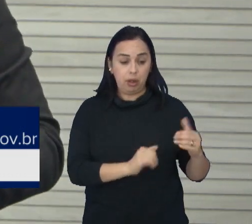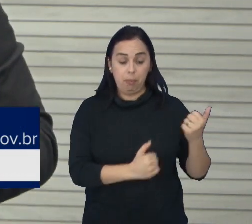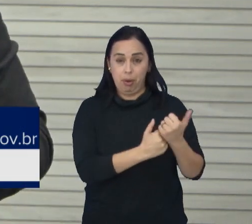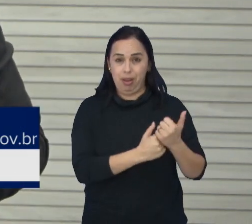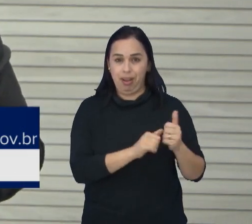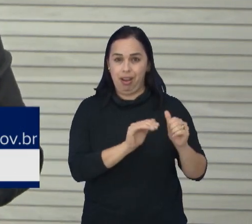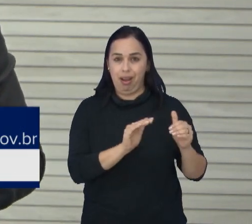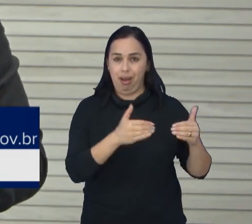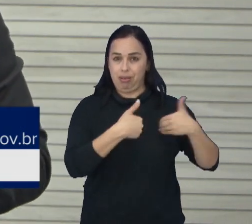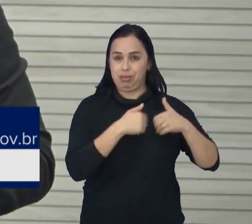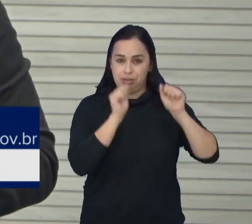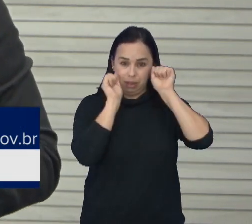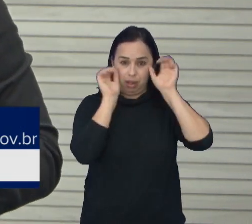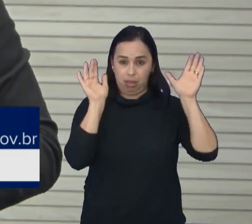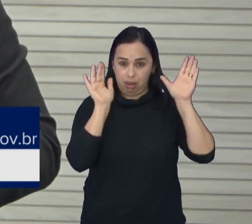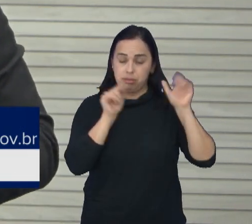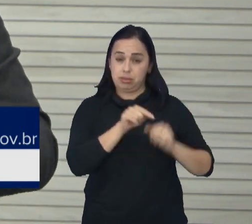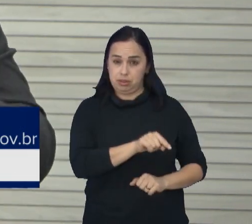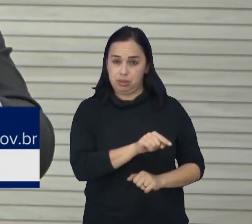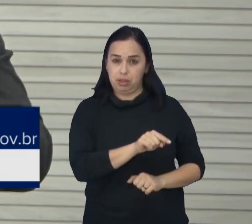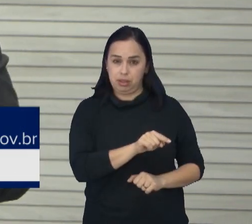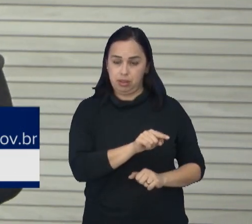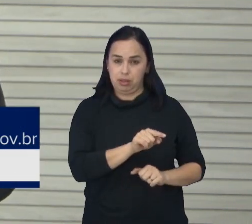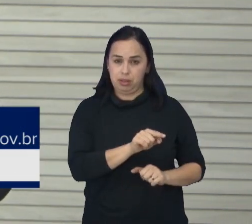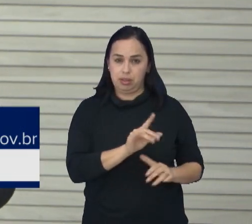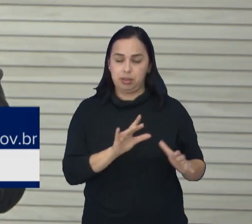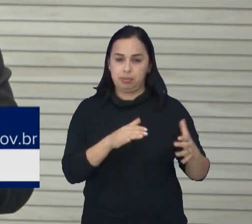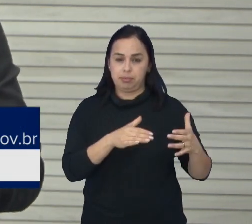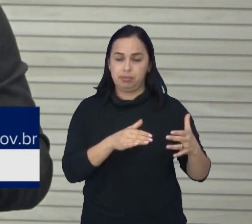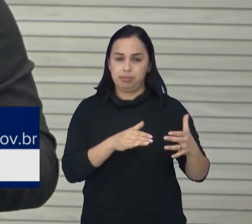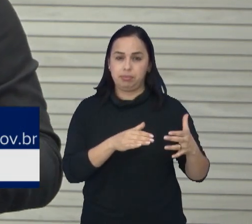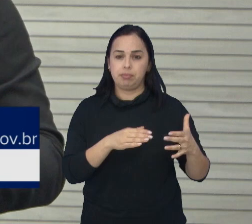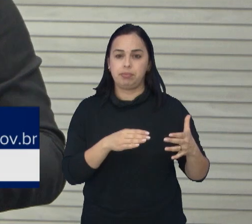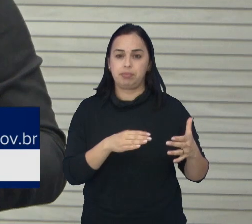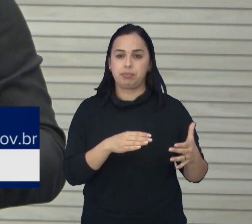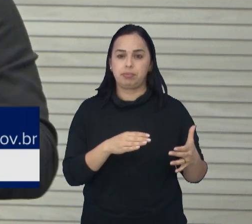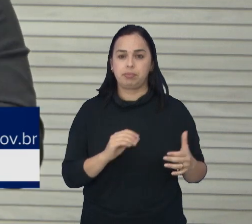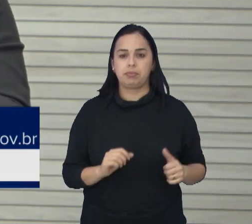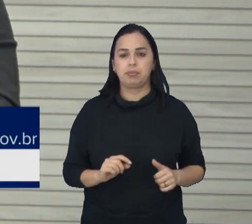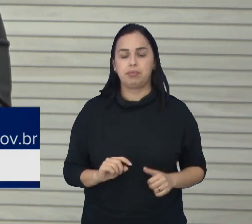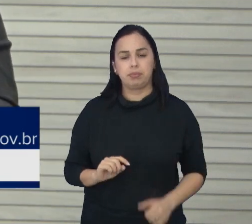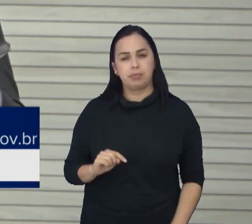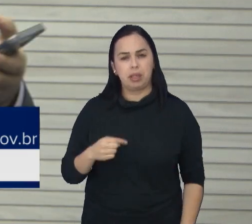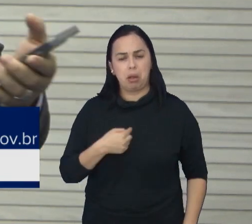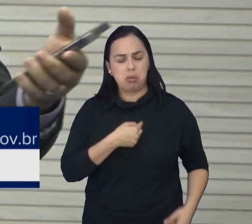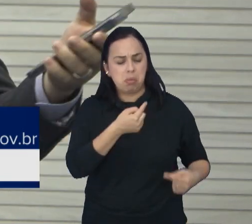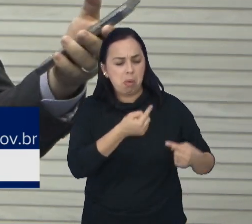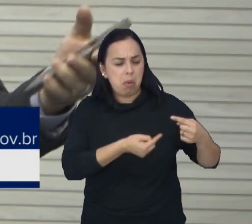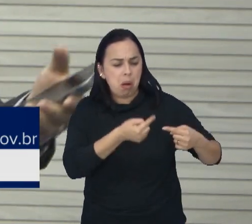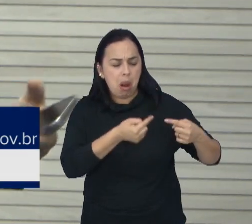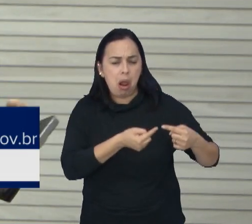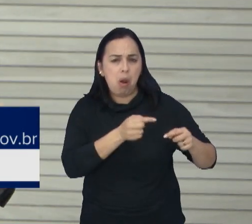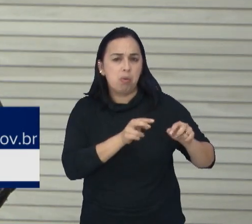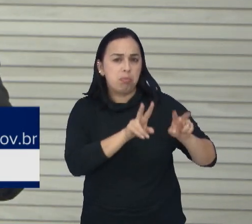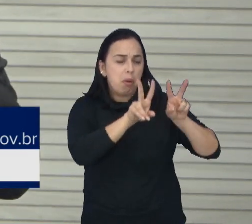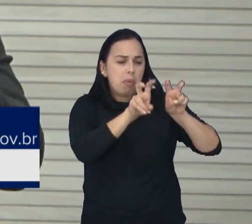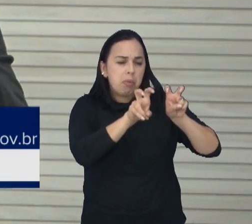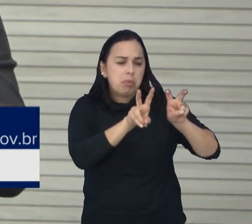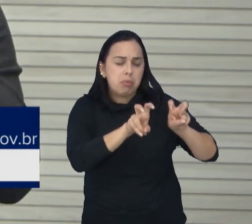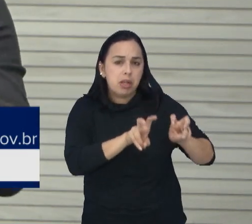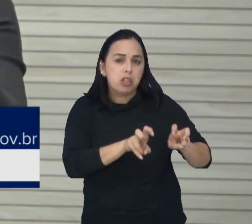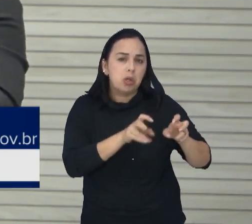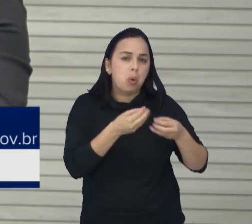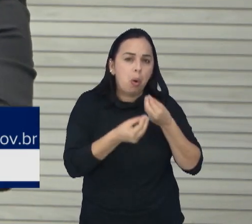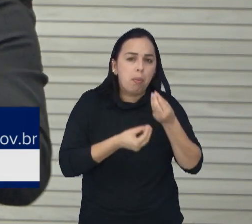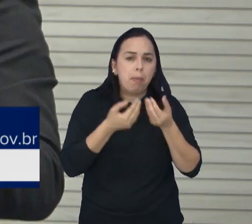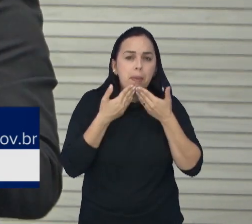né? do apoio com as pessoas do autista, nós debatemos vários assuntos ontem, né? De